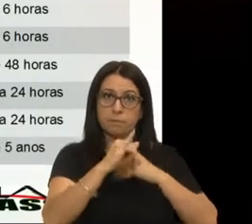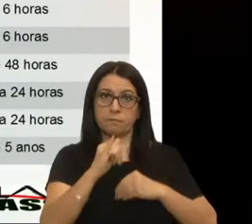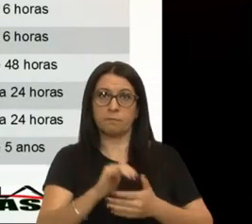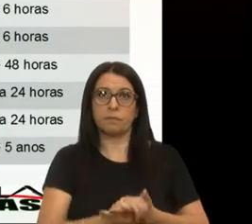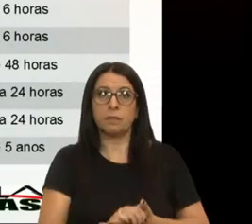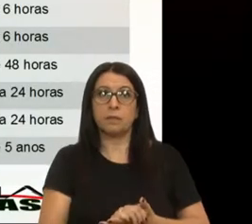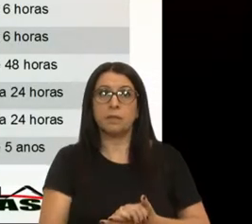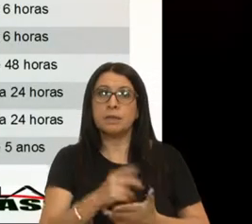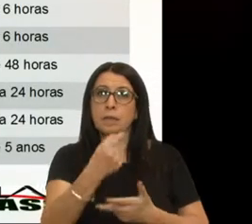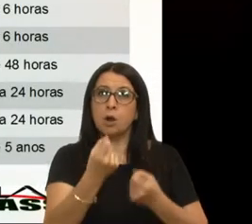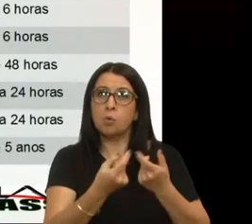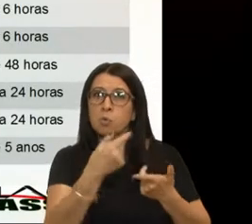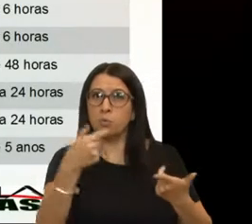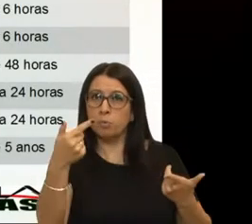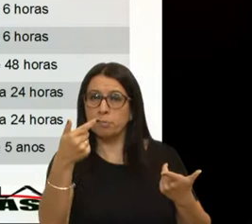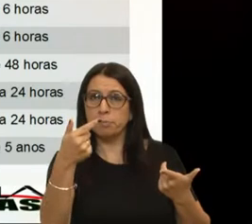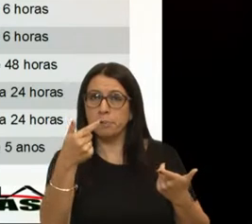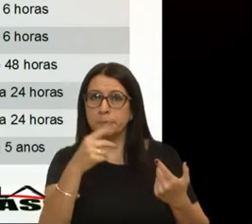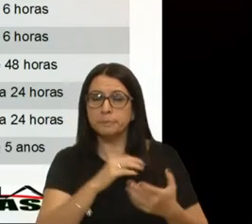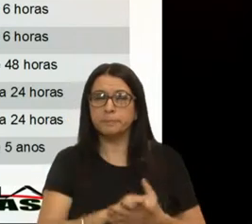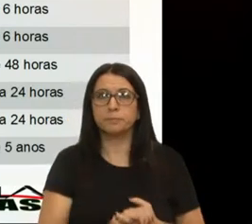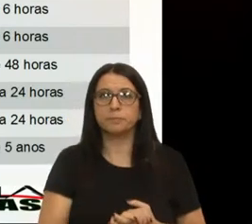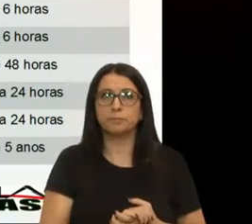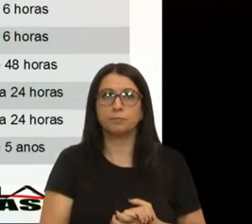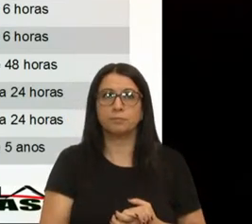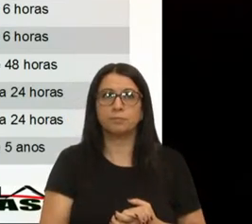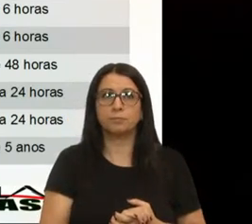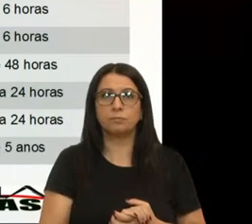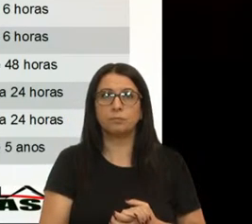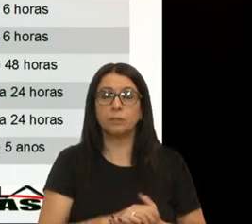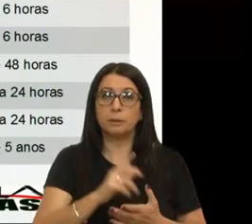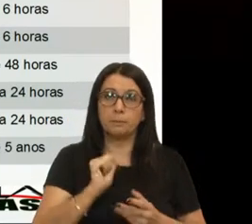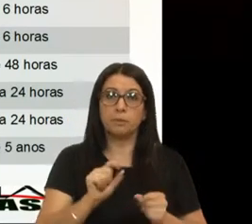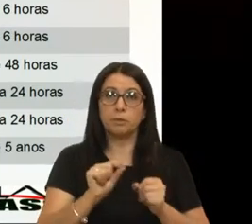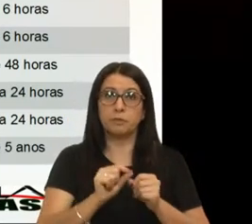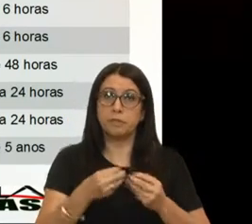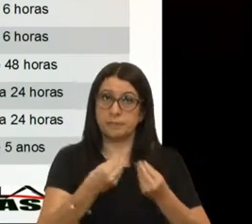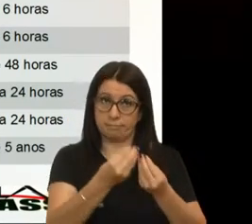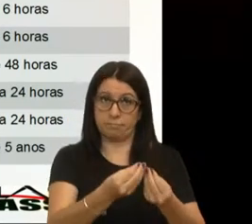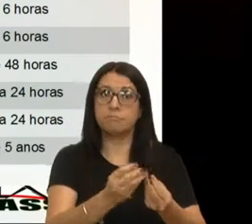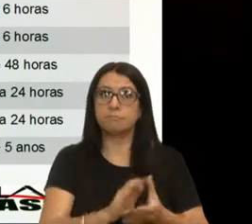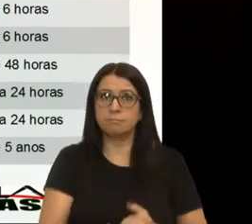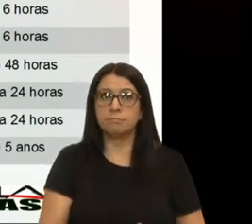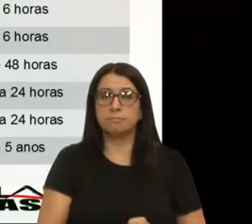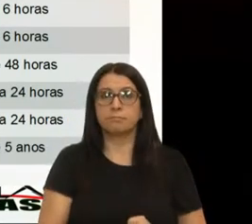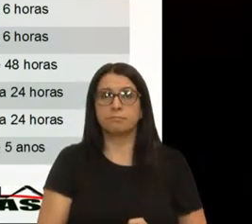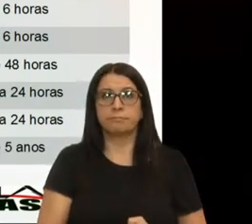Aqui nós temos algumas situações, órgãos e tecidos que podem ser doados.